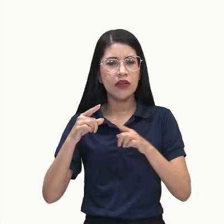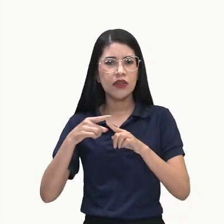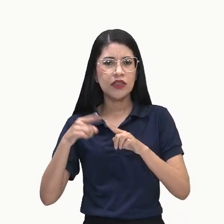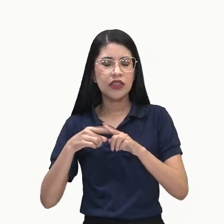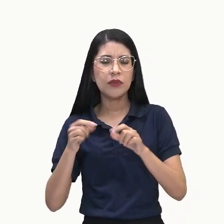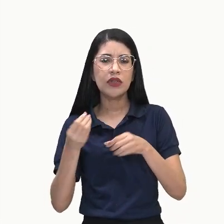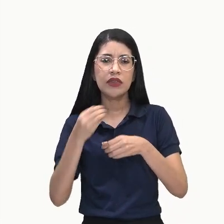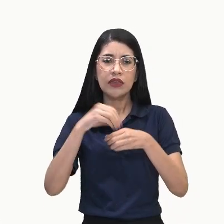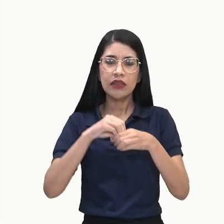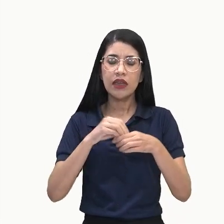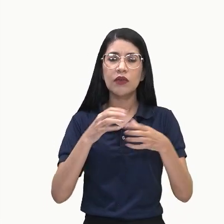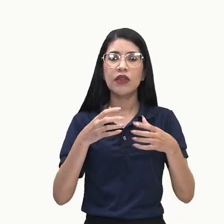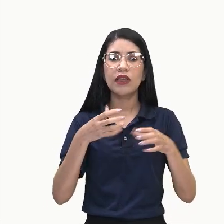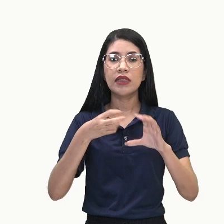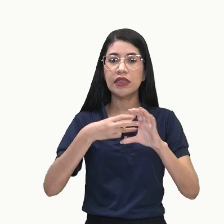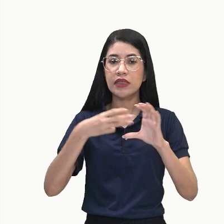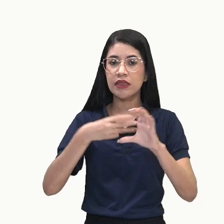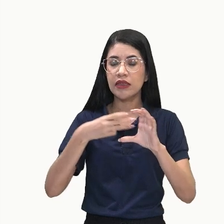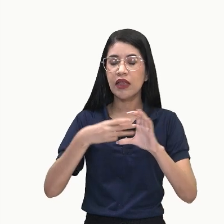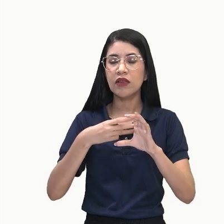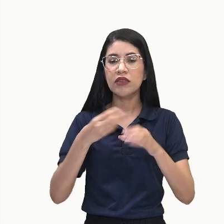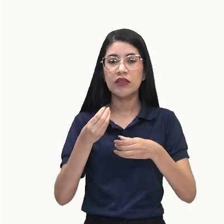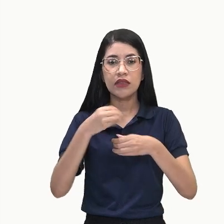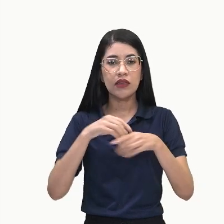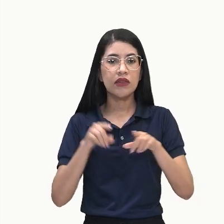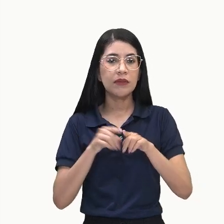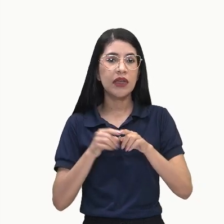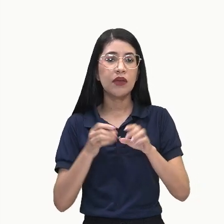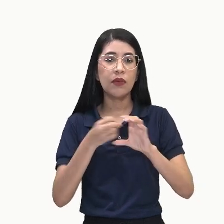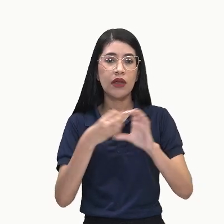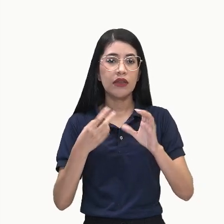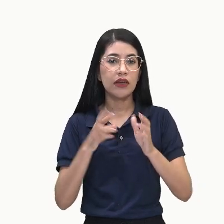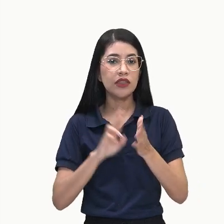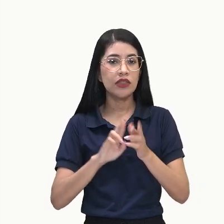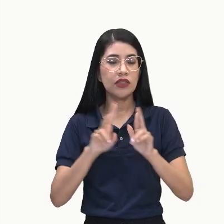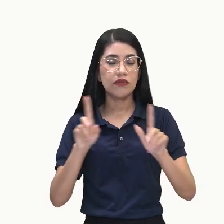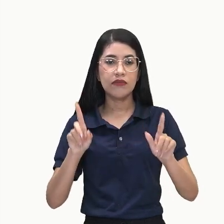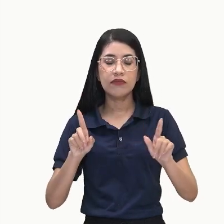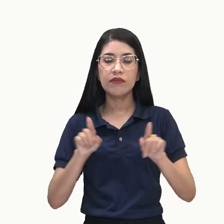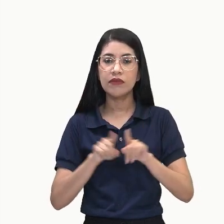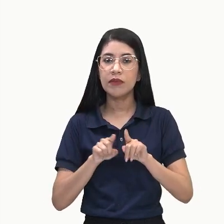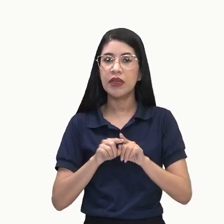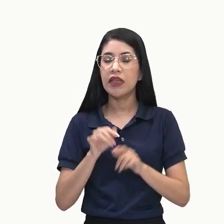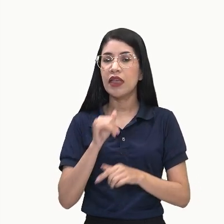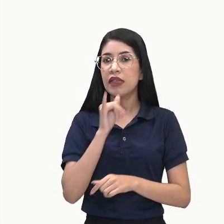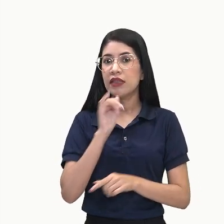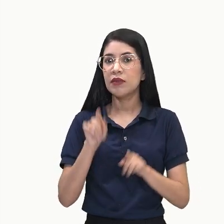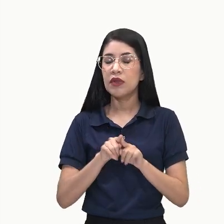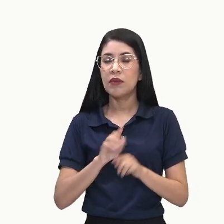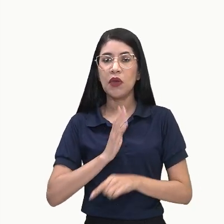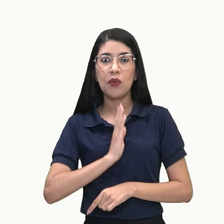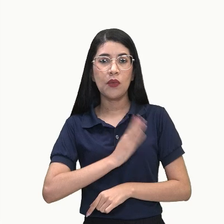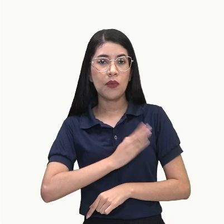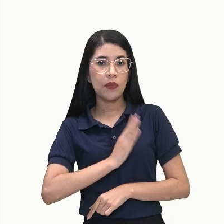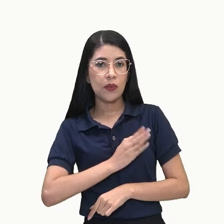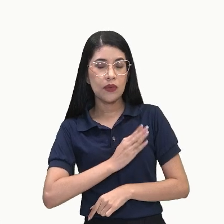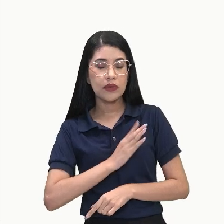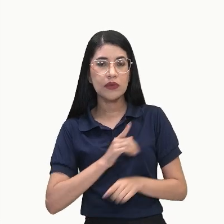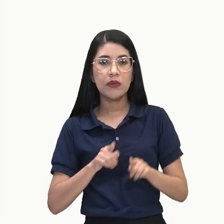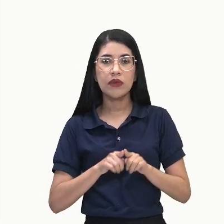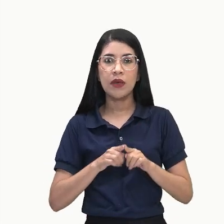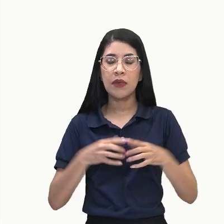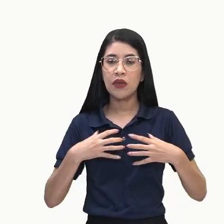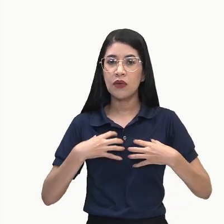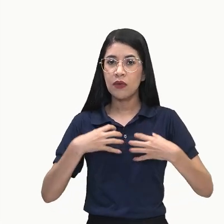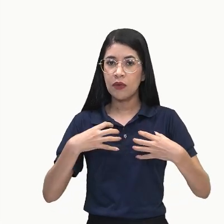seu interior com características também diferentes, assim como o coração, assim como o pulmão